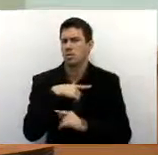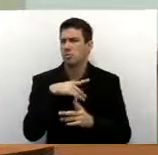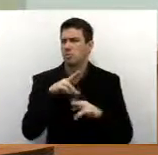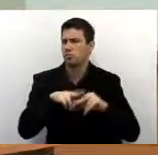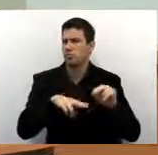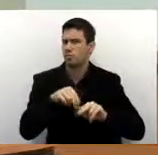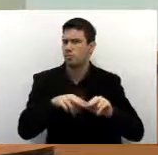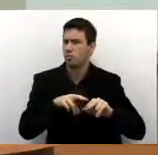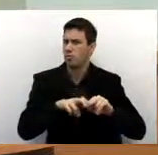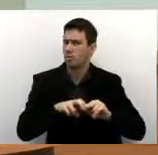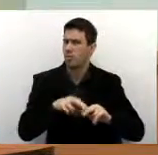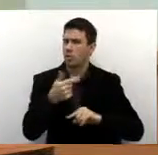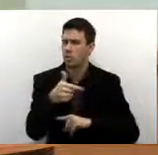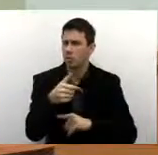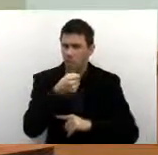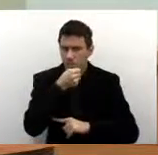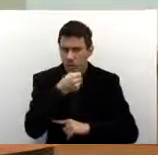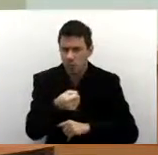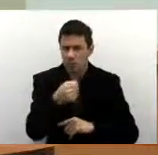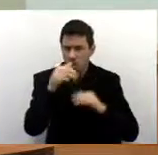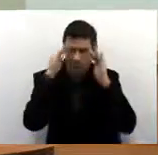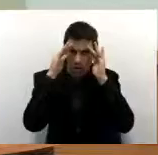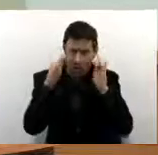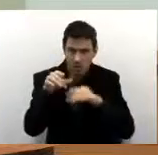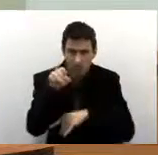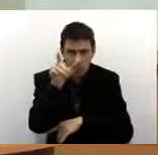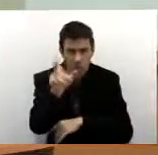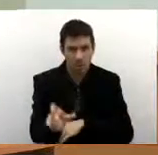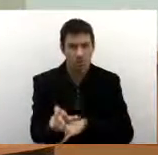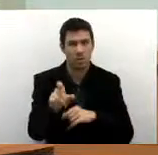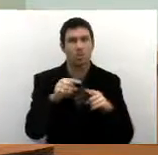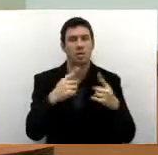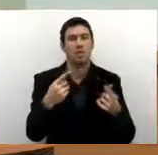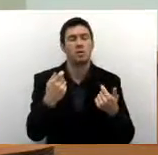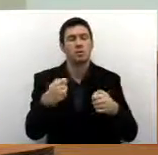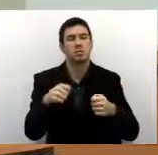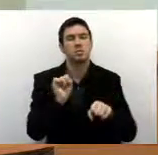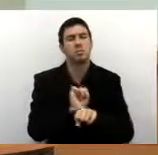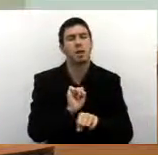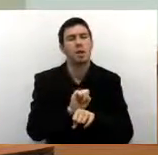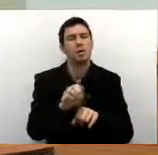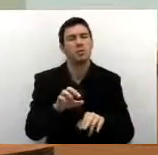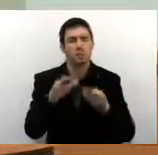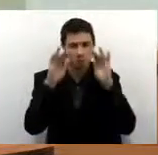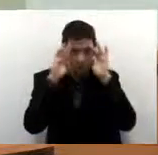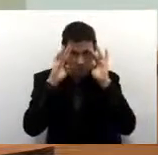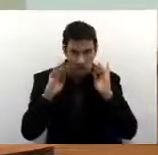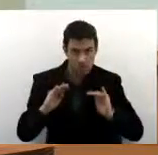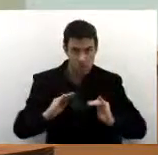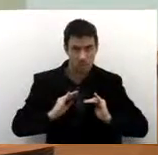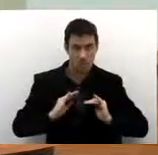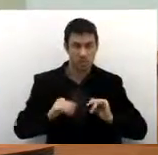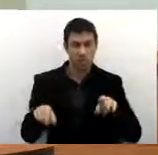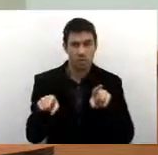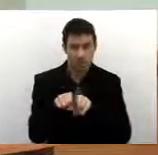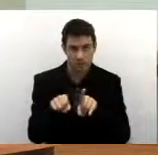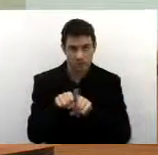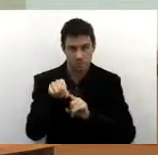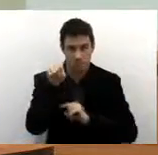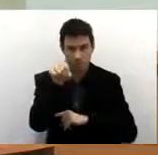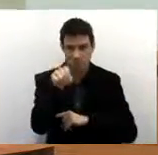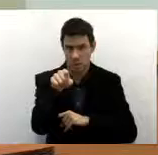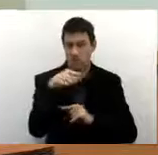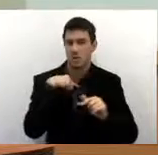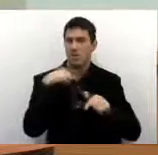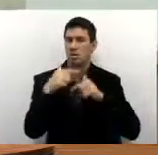eu deveria vir o microfone. Respeito vossa excelência, espero que vossa excelência também me respeite. Vossa excelência não está aqui a serviço